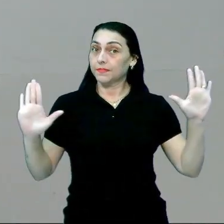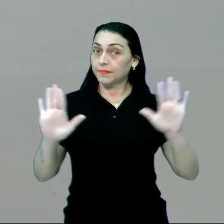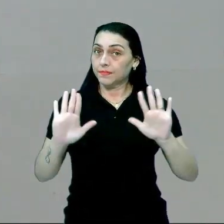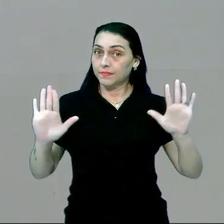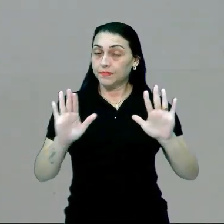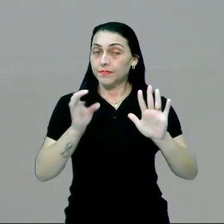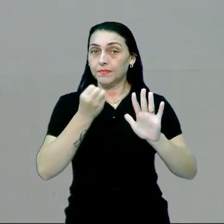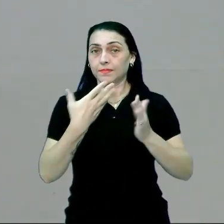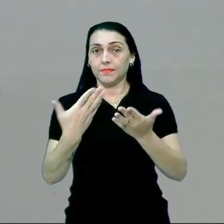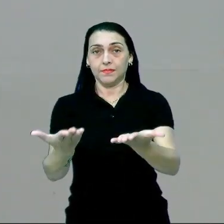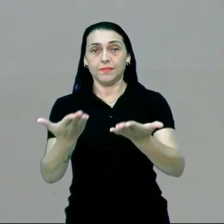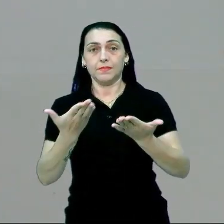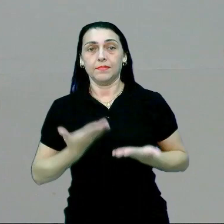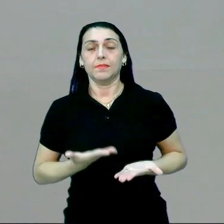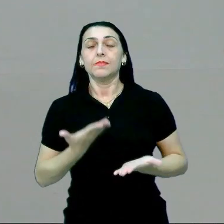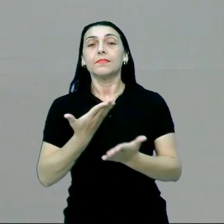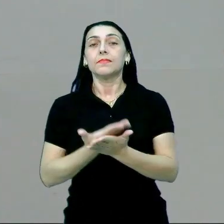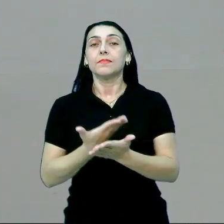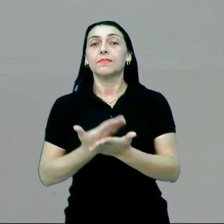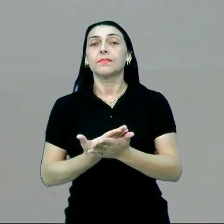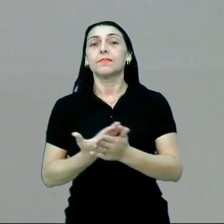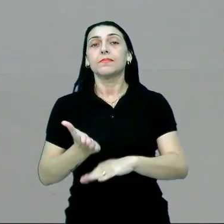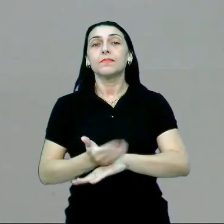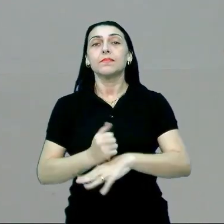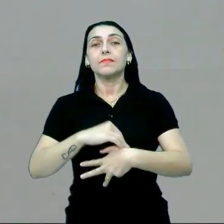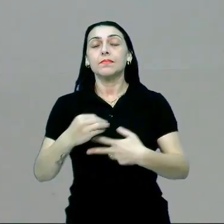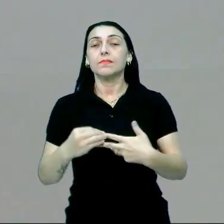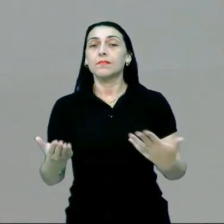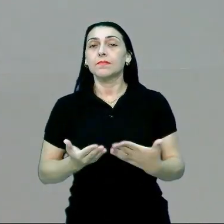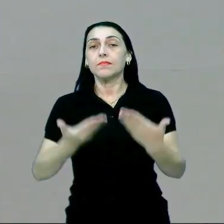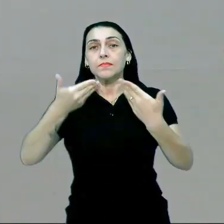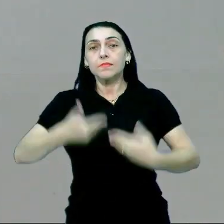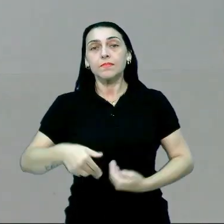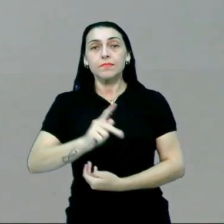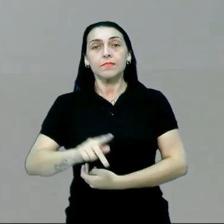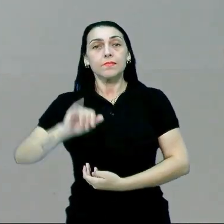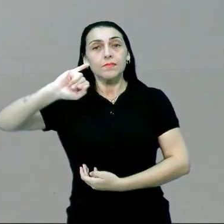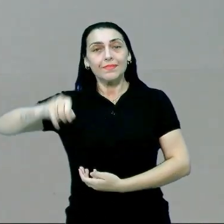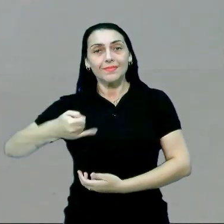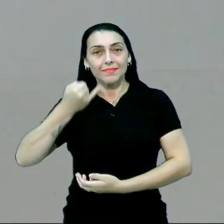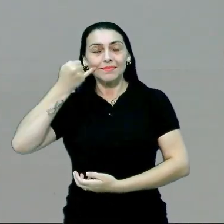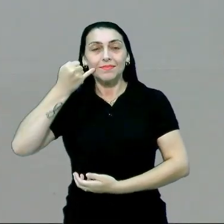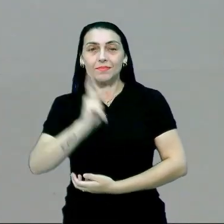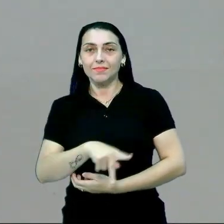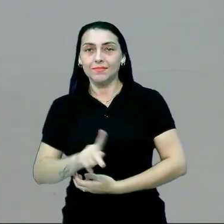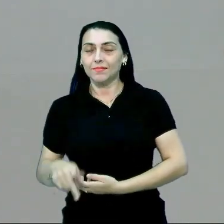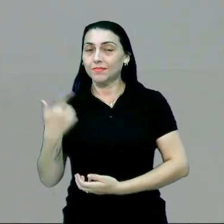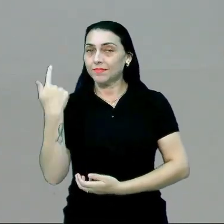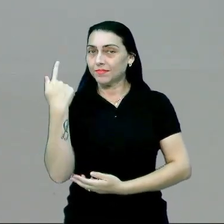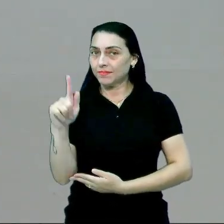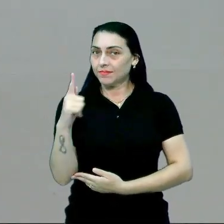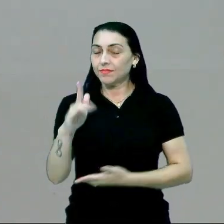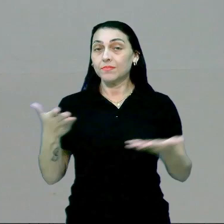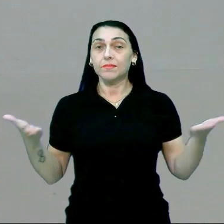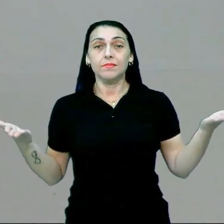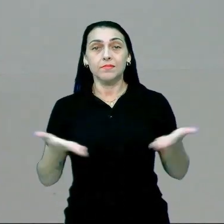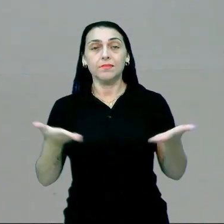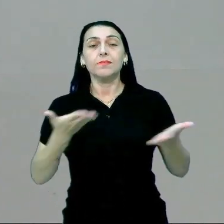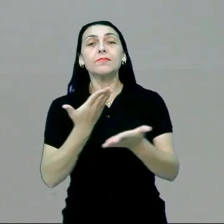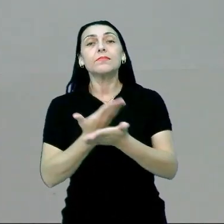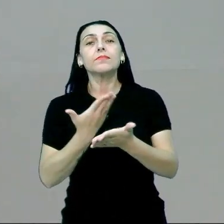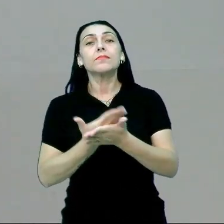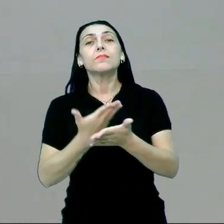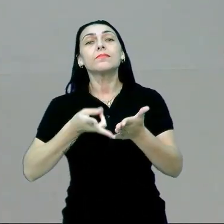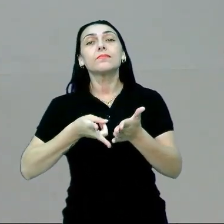Olá, sejam todos bem-vindos à nossa aula do Pré-ENEM de hoje. Eu sou a professora Jamaica Kelly, professora de Geografia, e hoje a nossa aula é